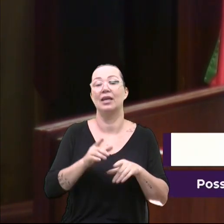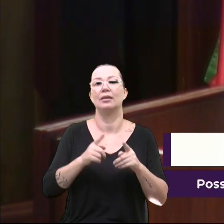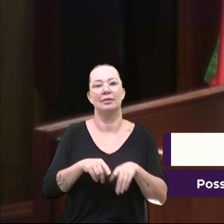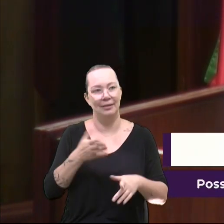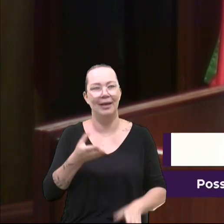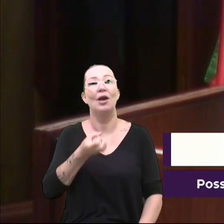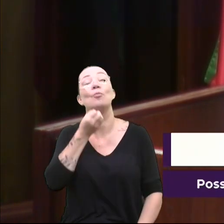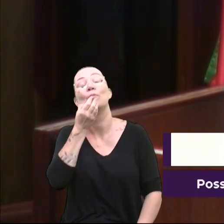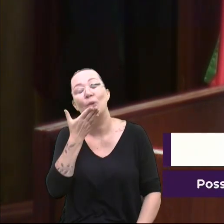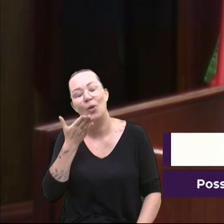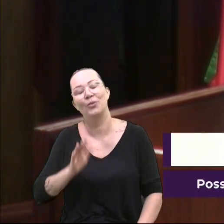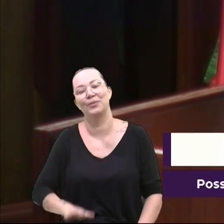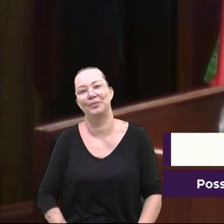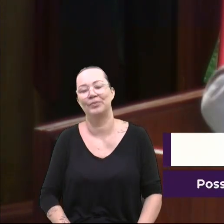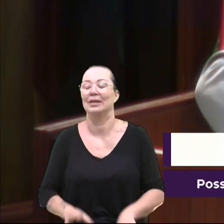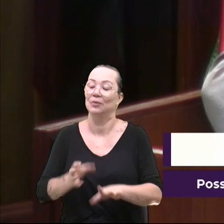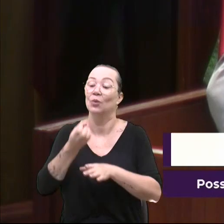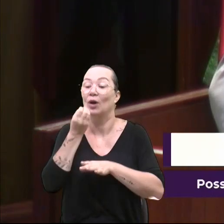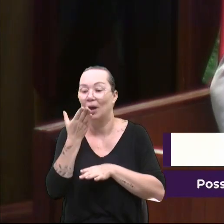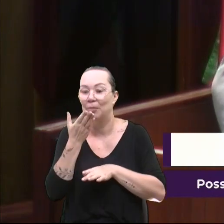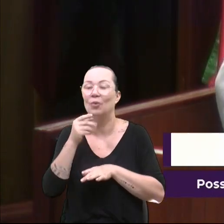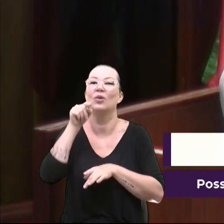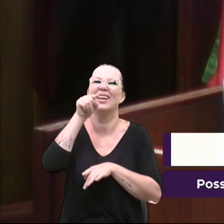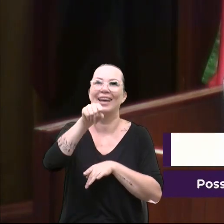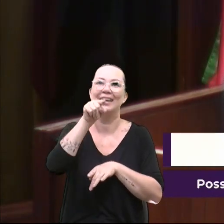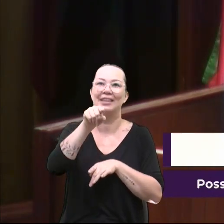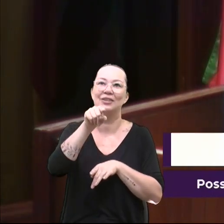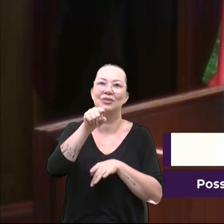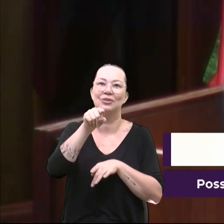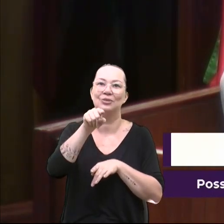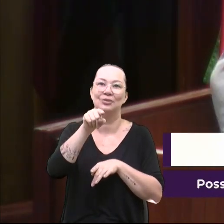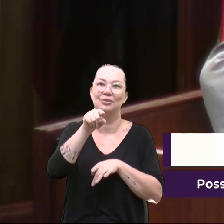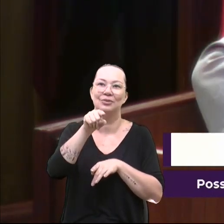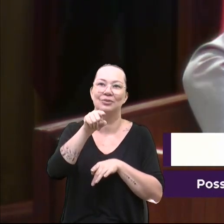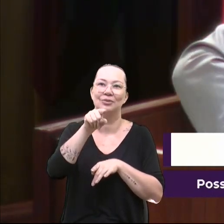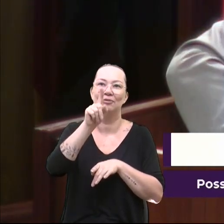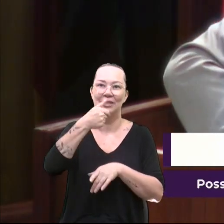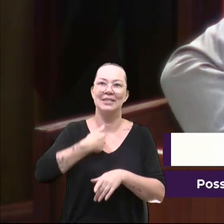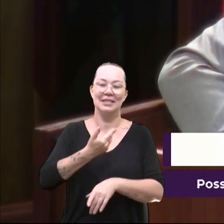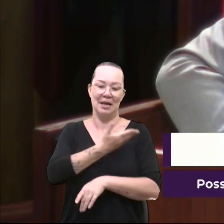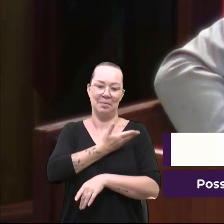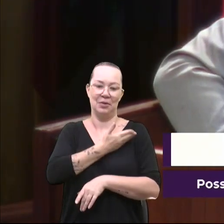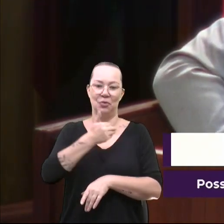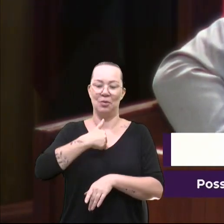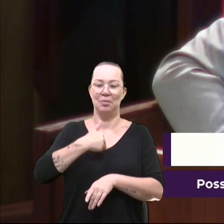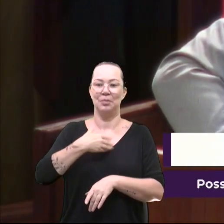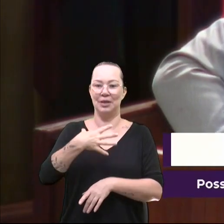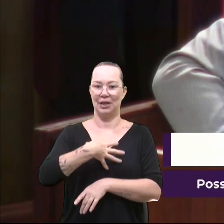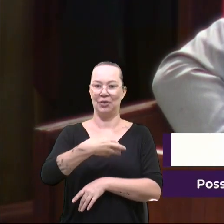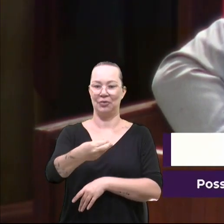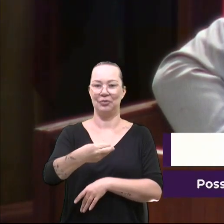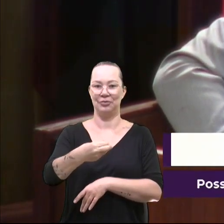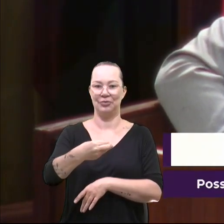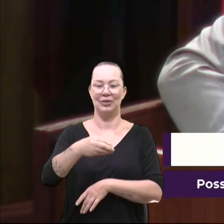seu Isolino? A boa é que tu vai ser colega da minha filha Marisol.